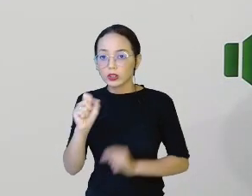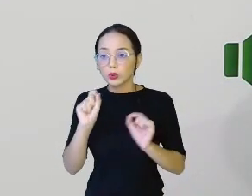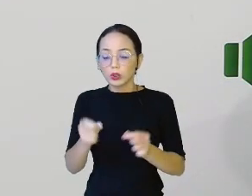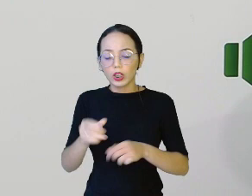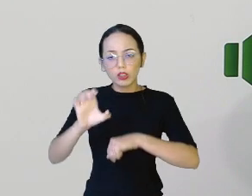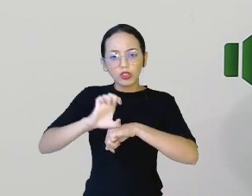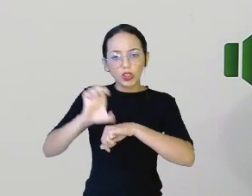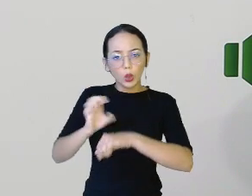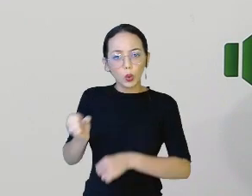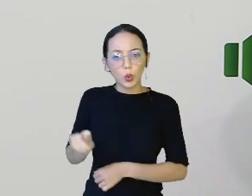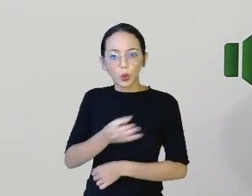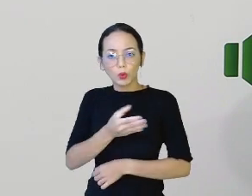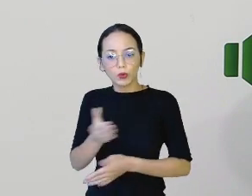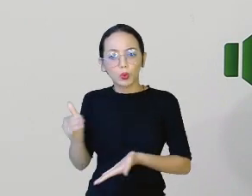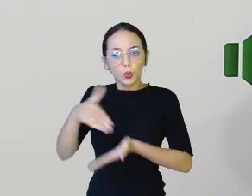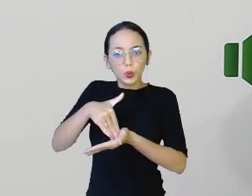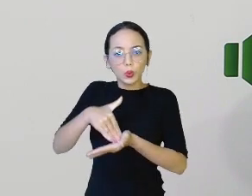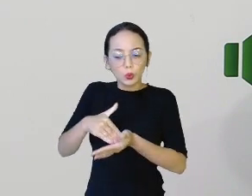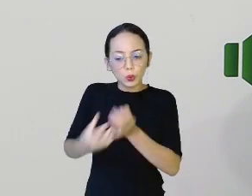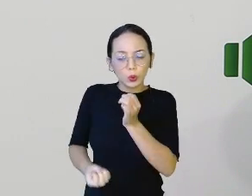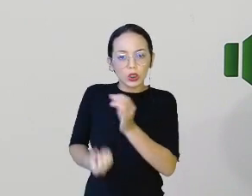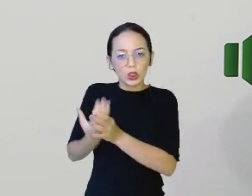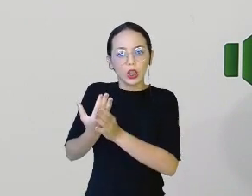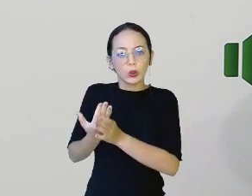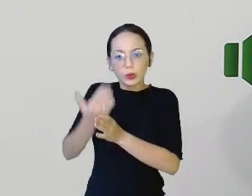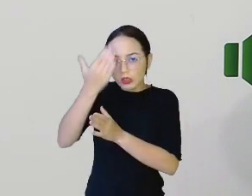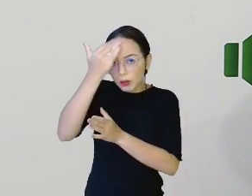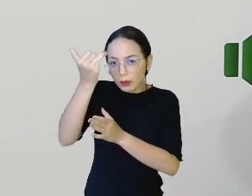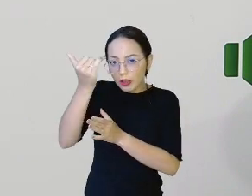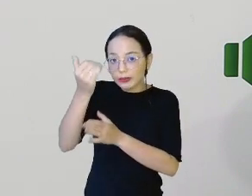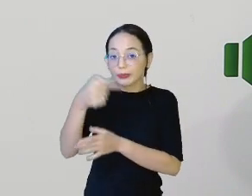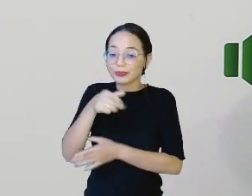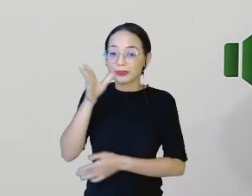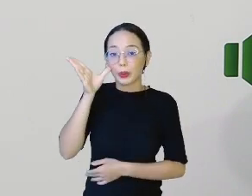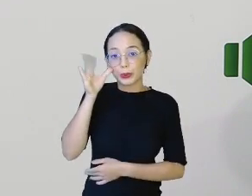do Brasil? Foi o último a ser criado. Já vai aí uma